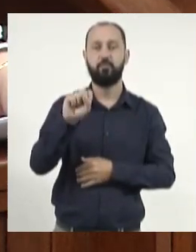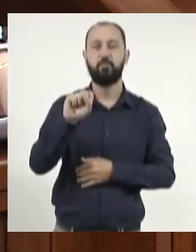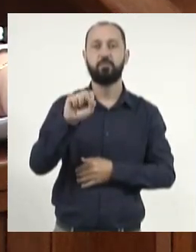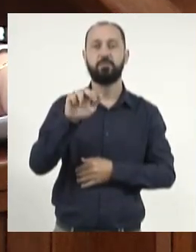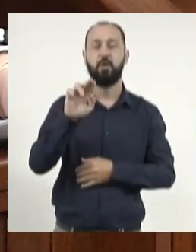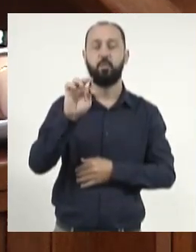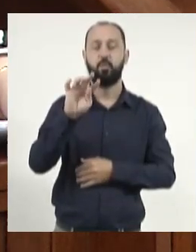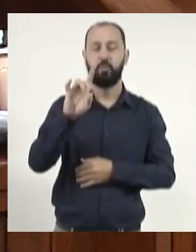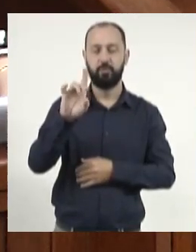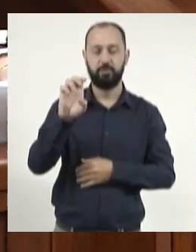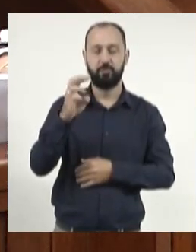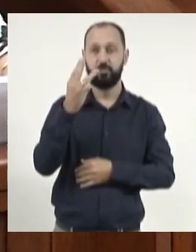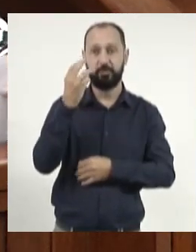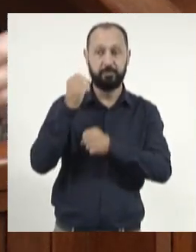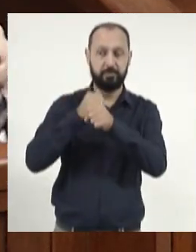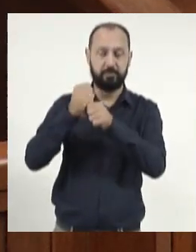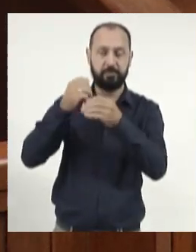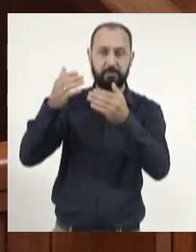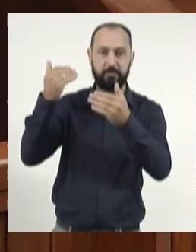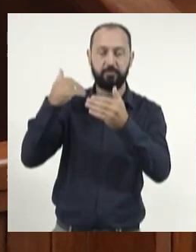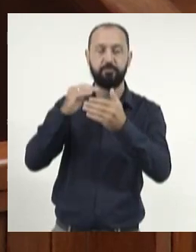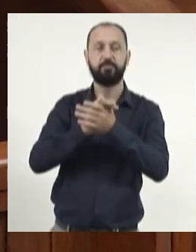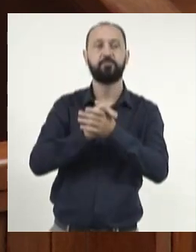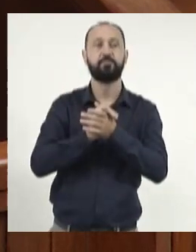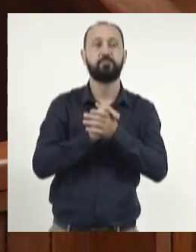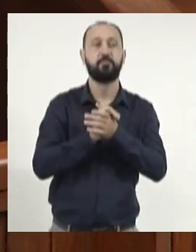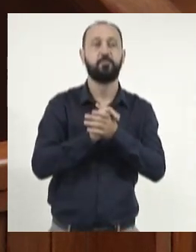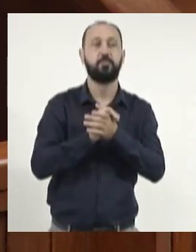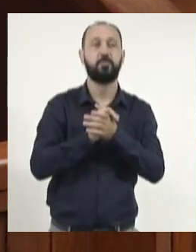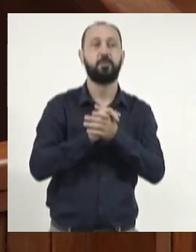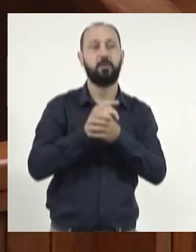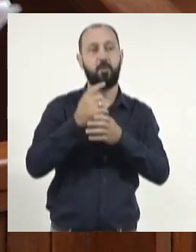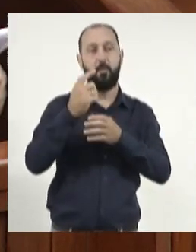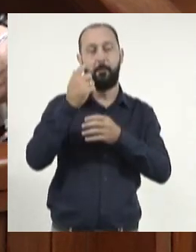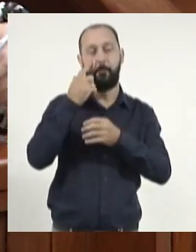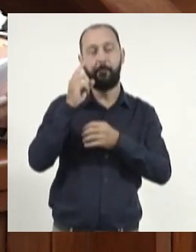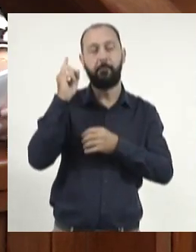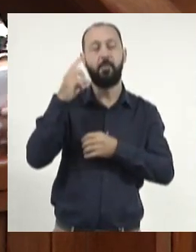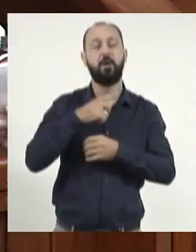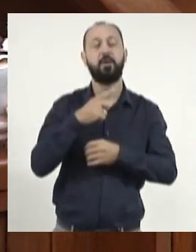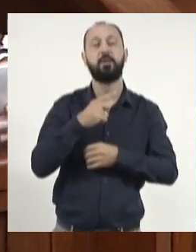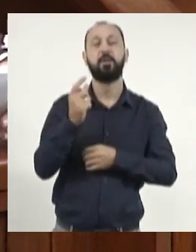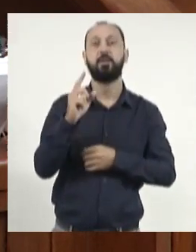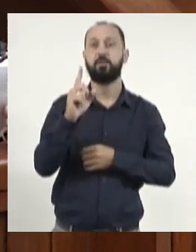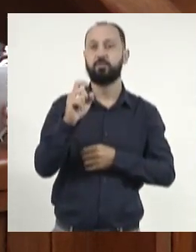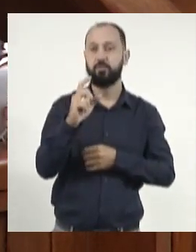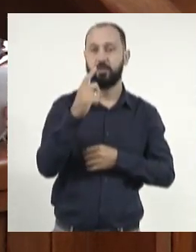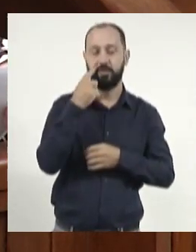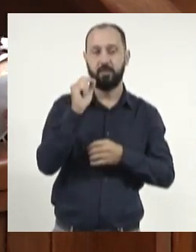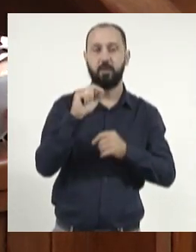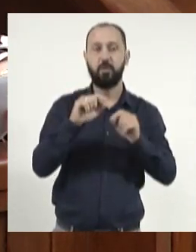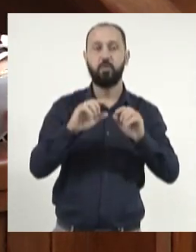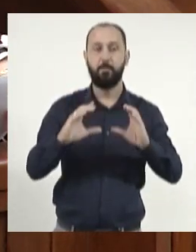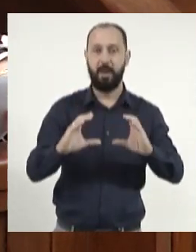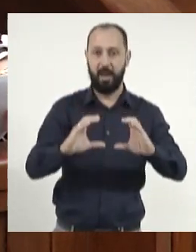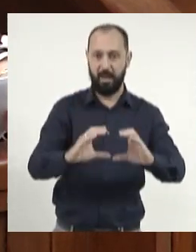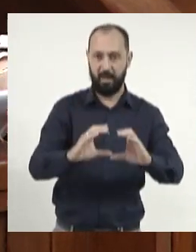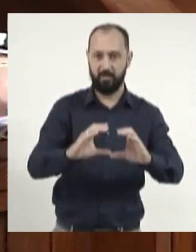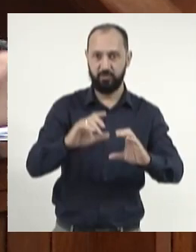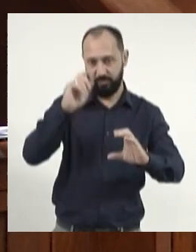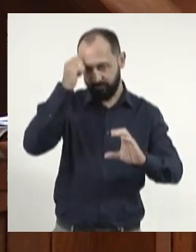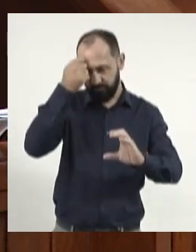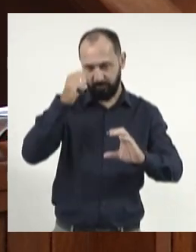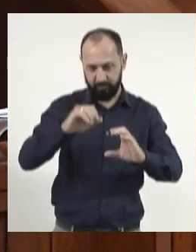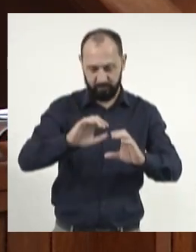dos últimos 3 anos. Em Dourados, comenta-se que existe ali uma caixa preta, e se essa caixa preta existe, ela precisa ser